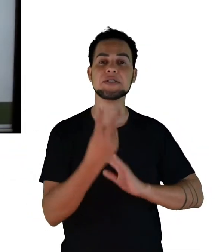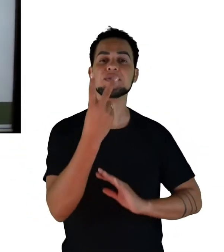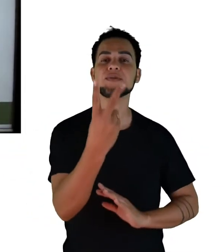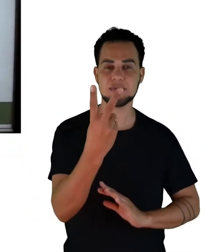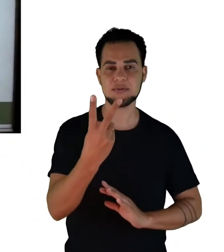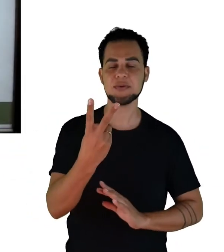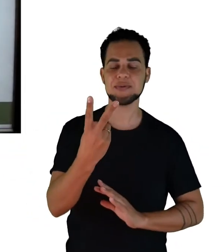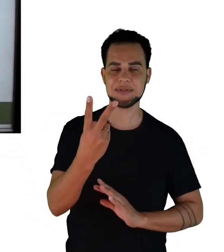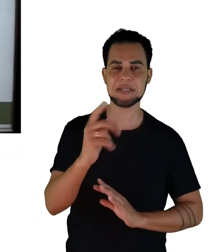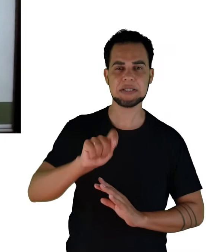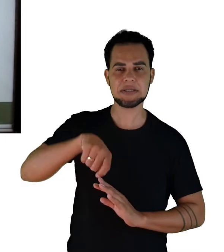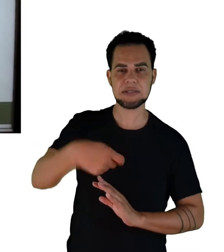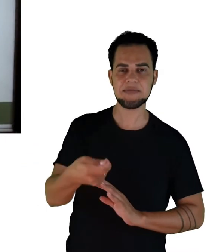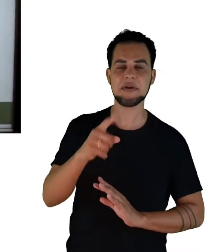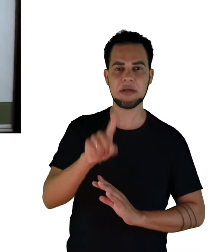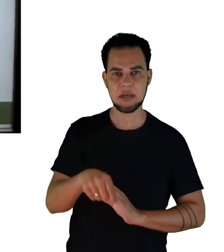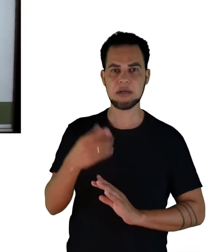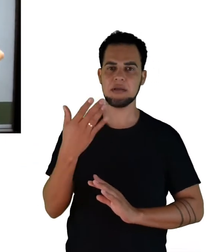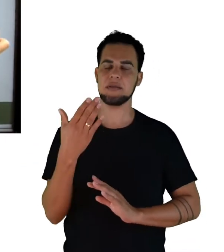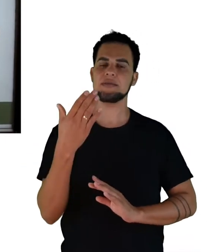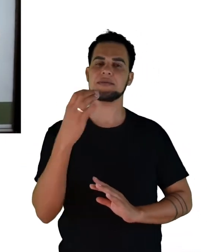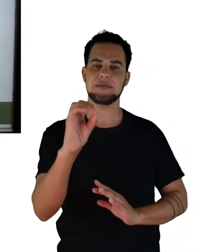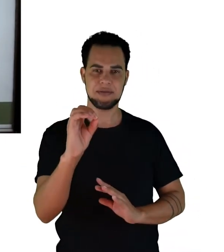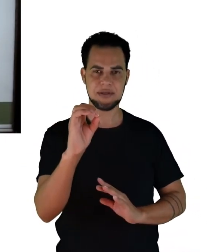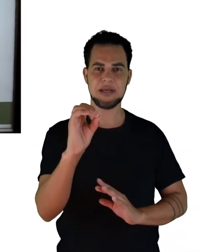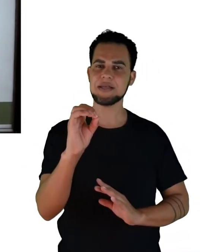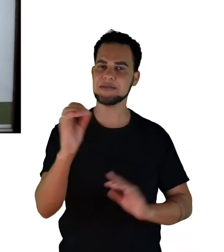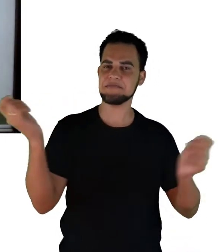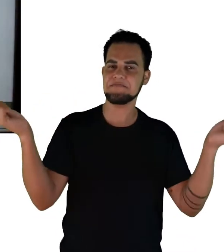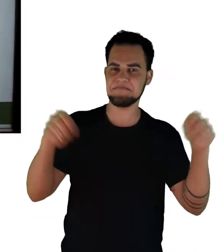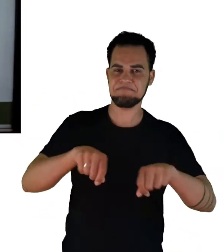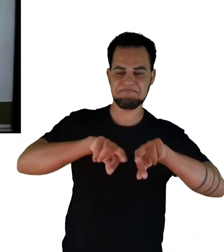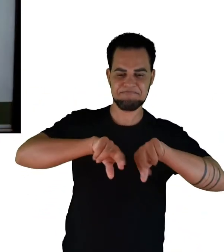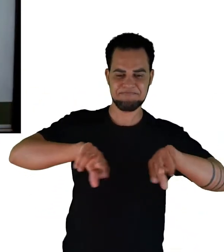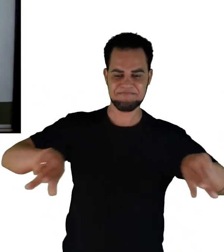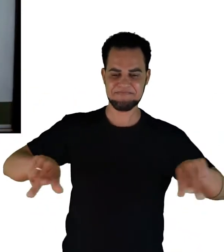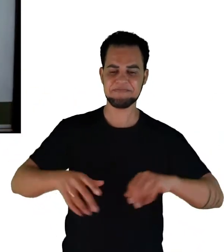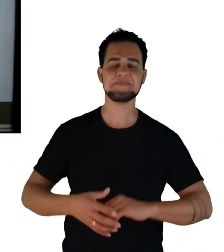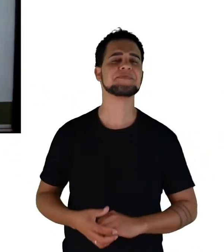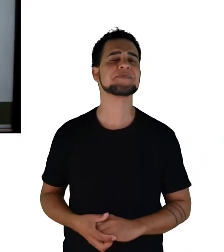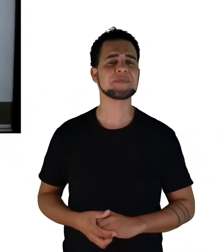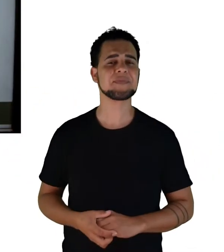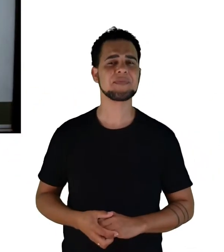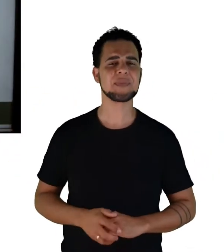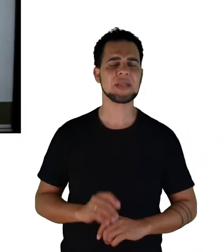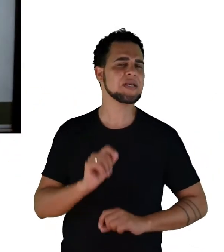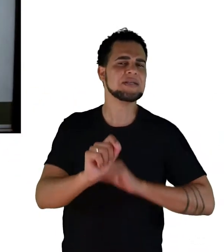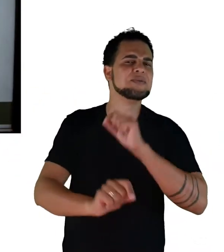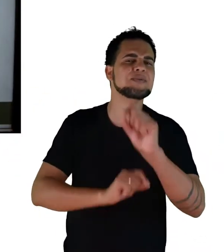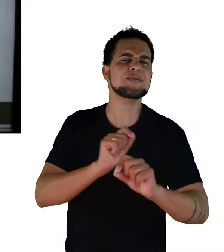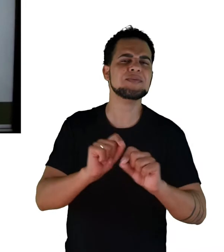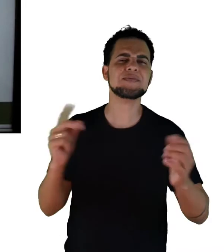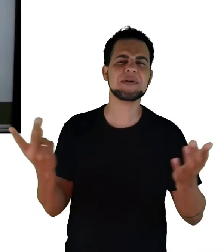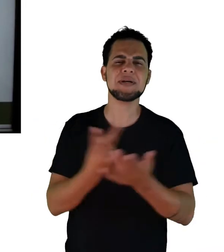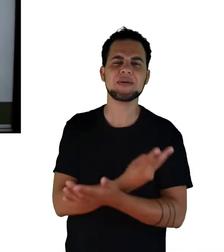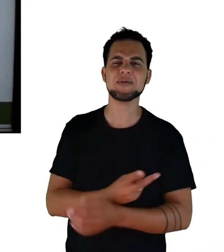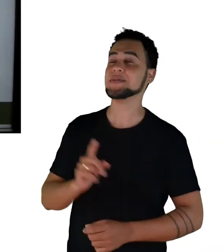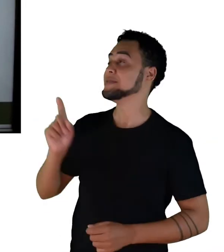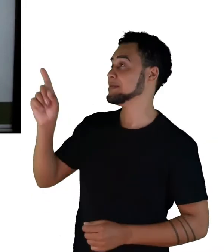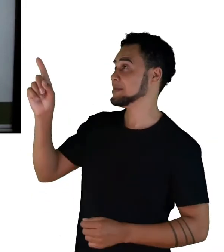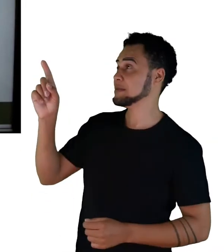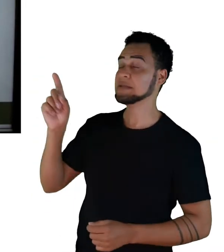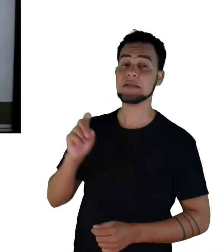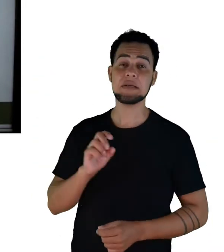são 10 situações distintas. O que vai acontecer se